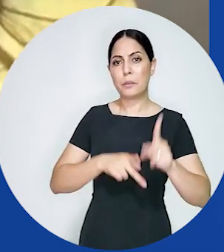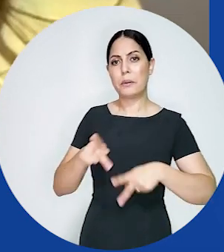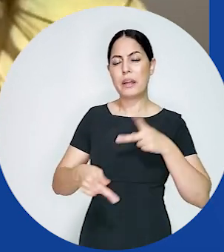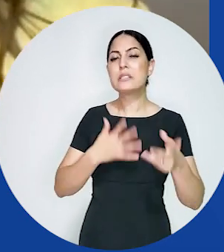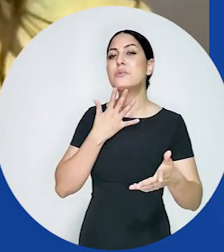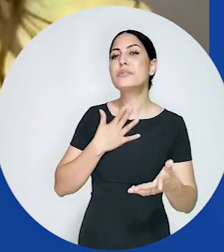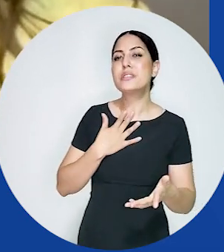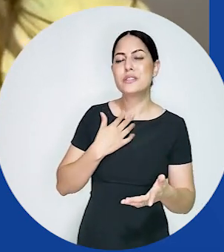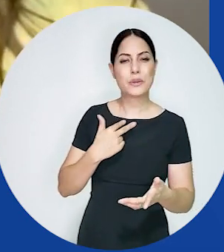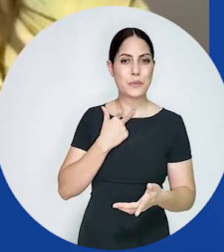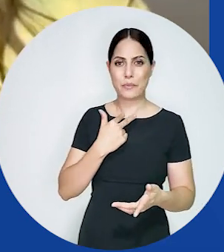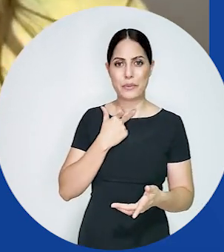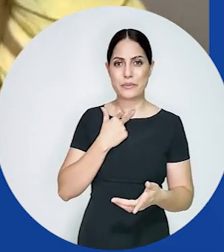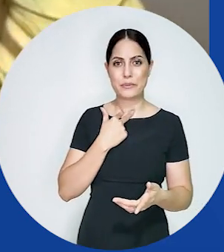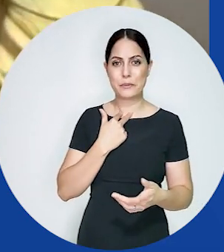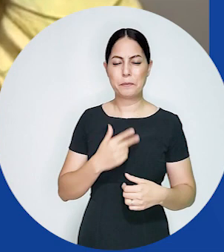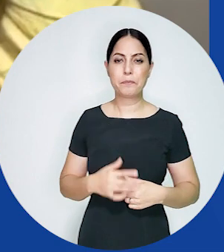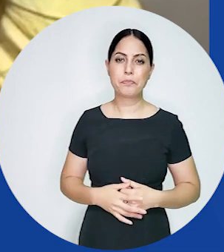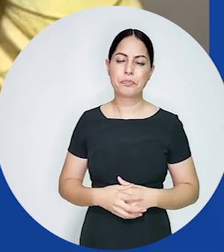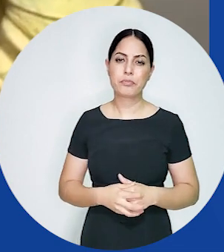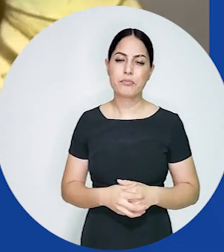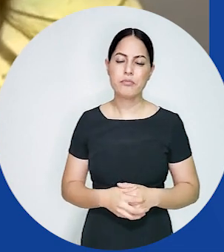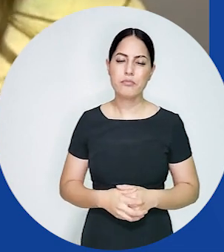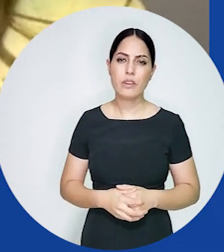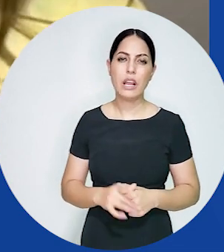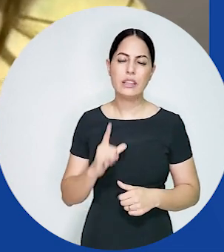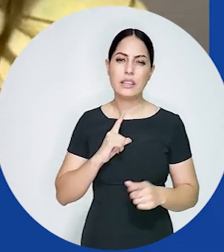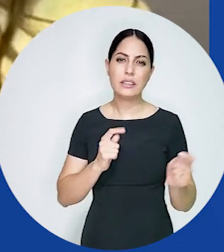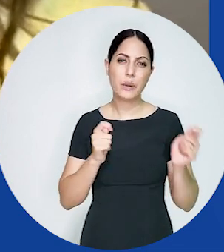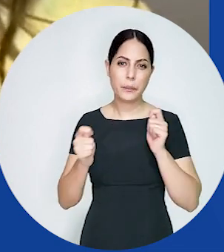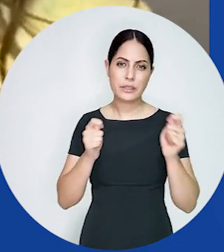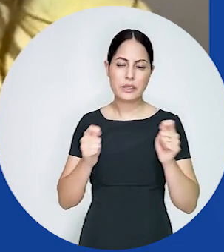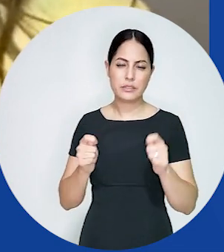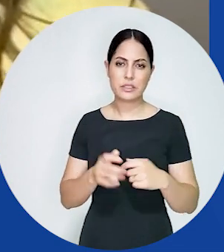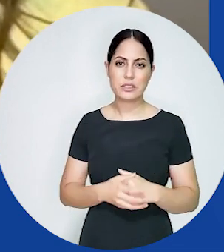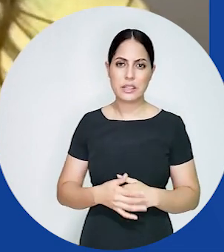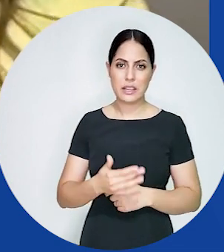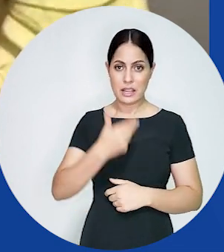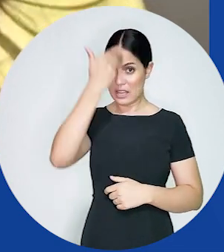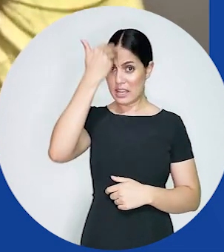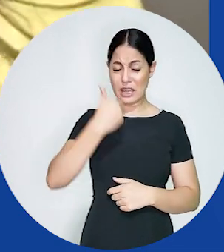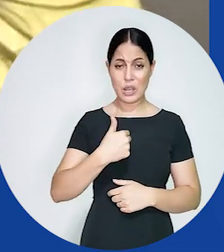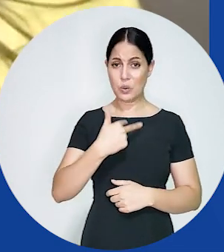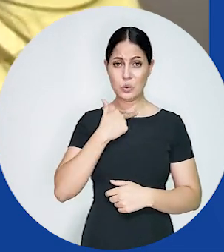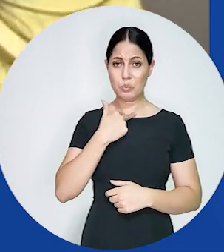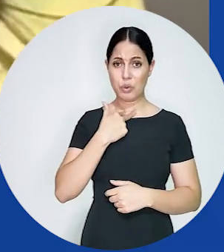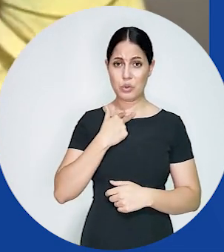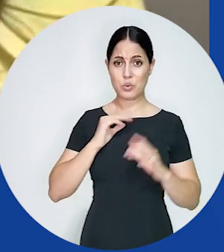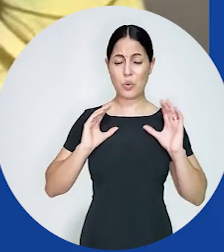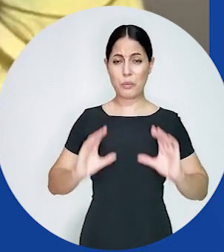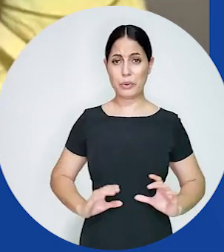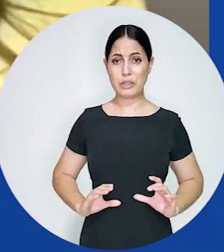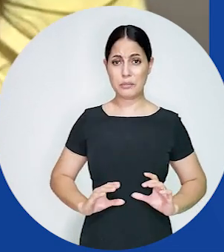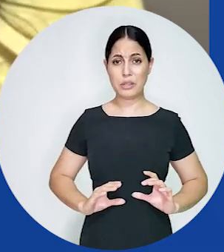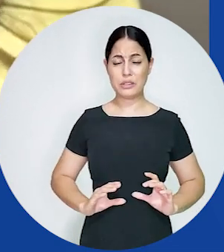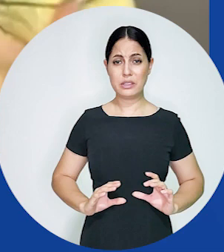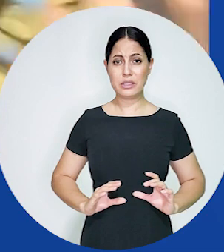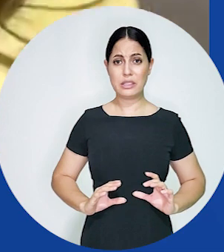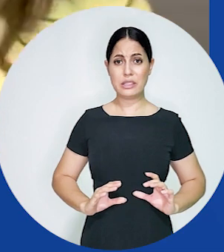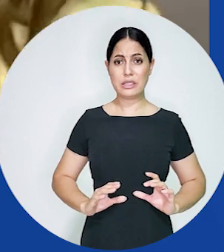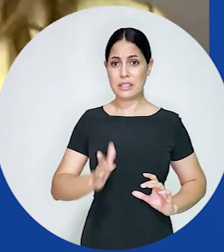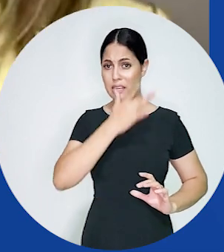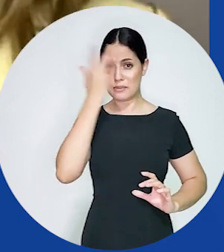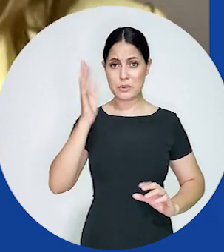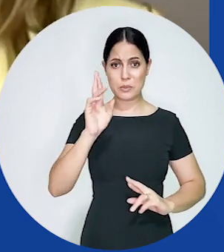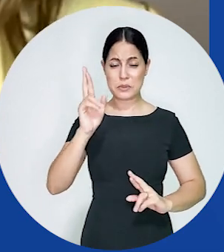partir daquilo que o público deseja. Eu, inclusive, falei disso recentemente numa entrevista, que eu não faço aquilo que as pessoas esperam, eu não me